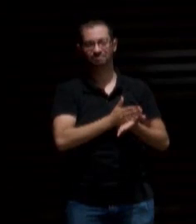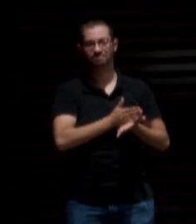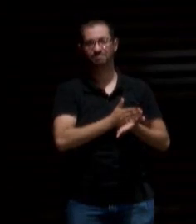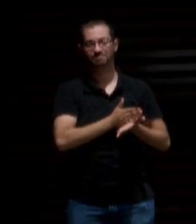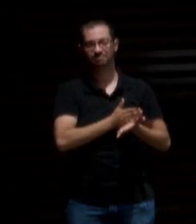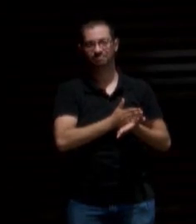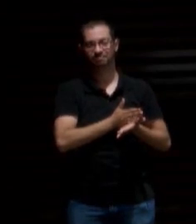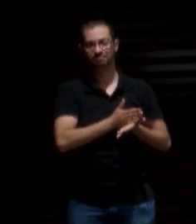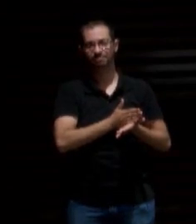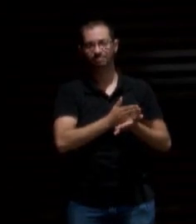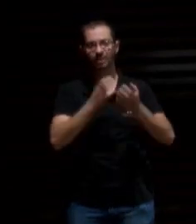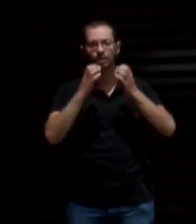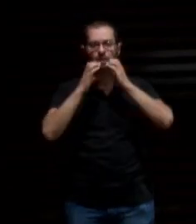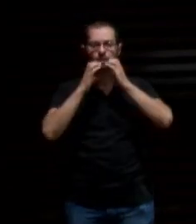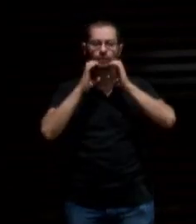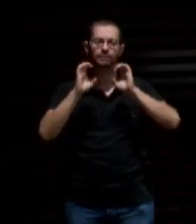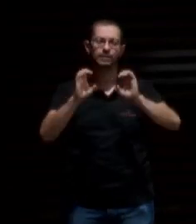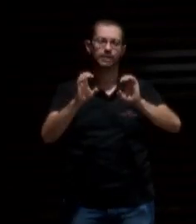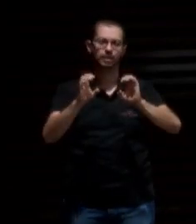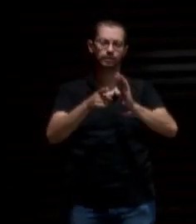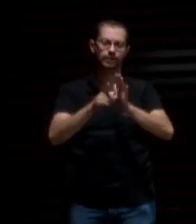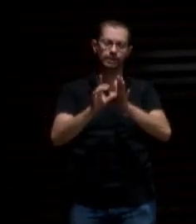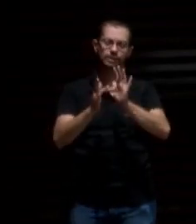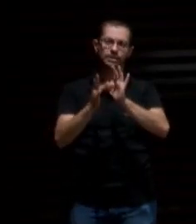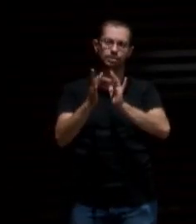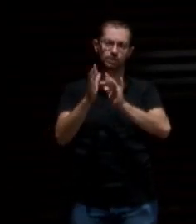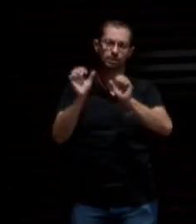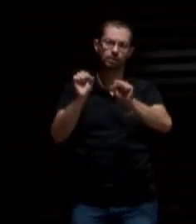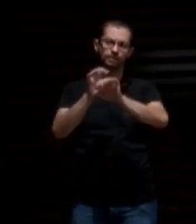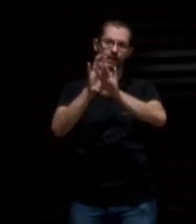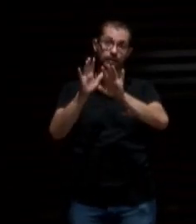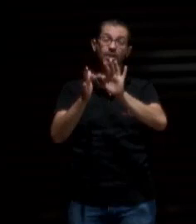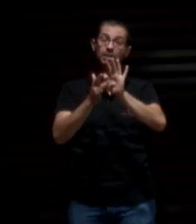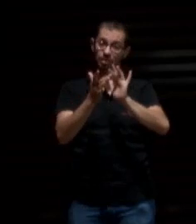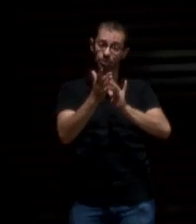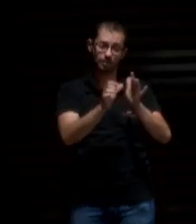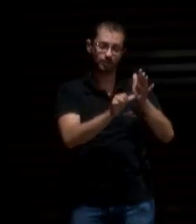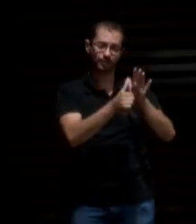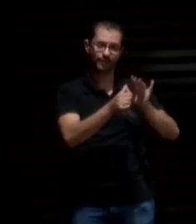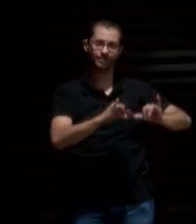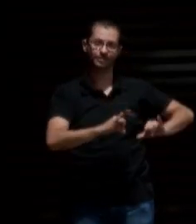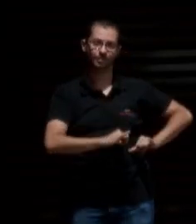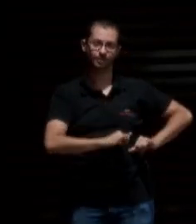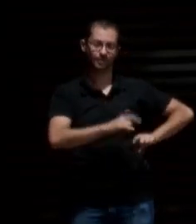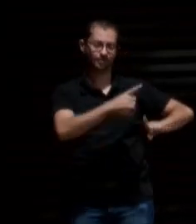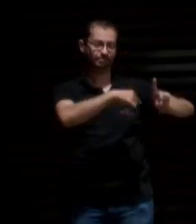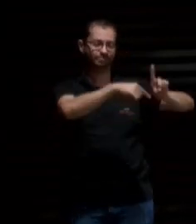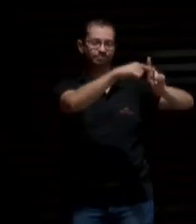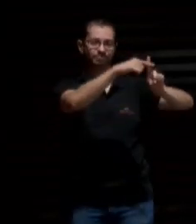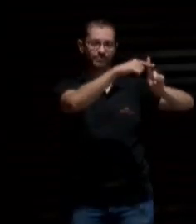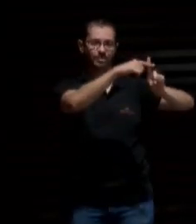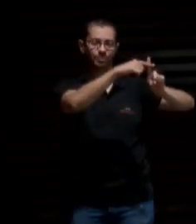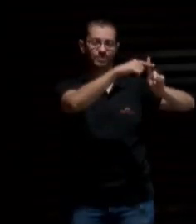O movimento do Evangelho, meus amados, antes de Jesus ser glorificado, Ele primeiro passou pela cruz. Esse é o